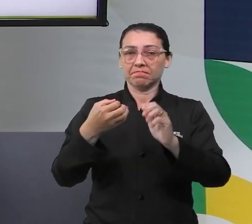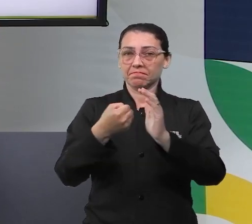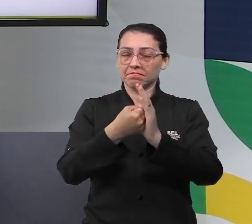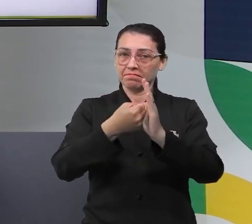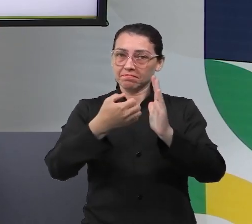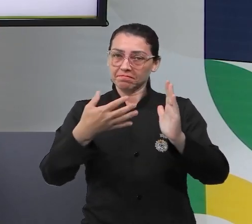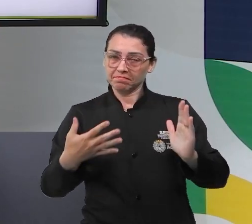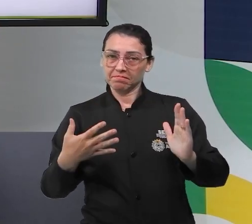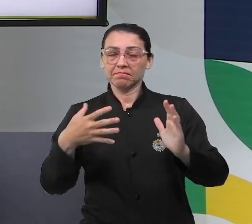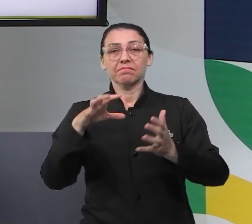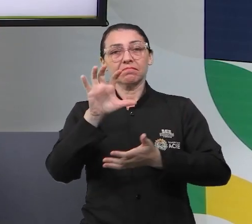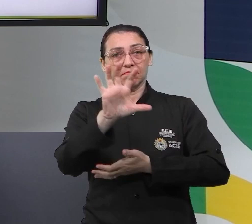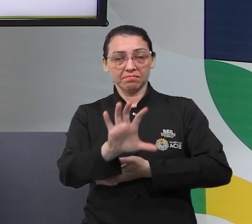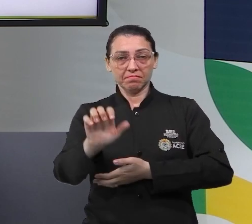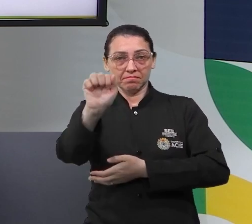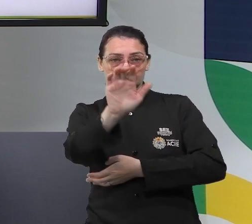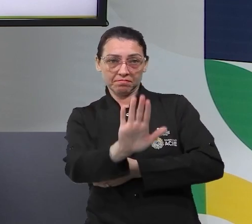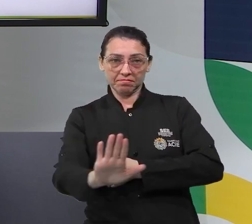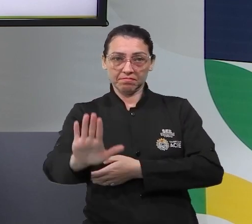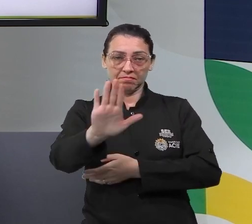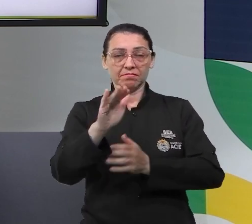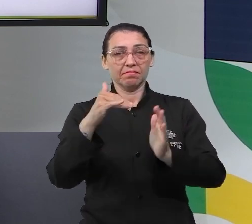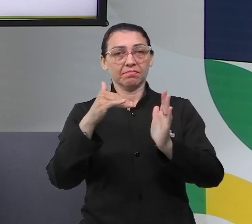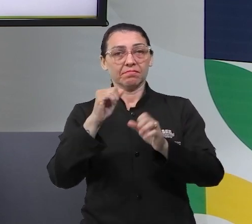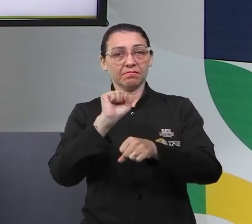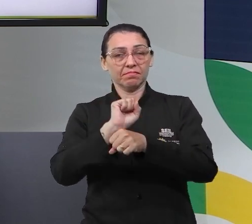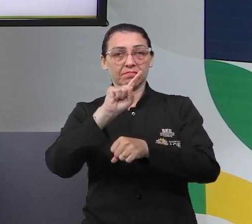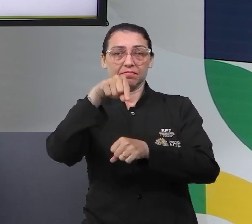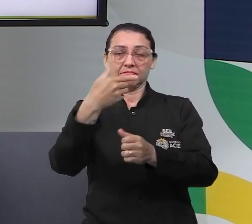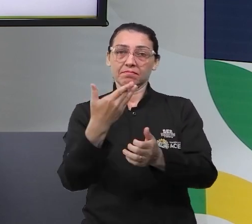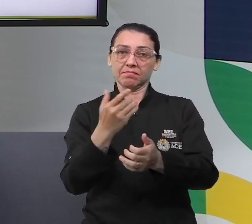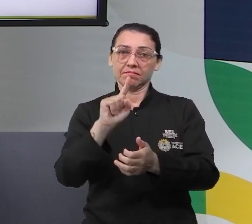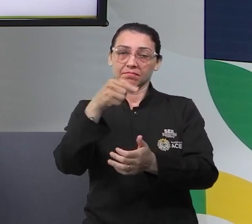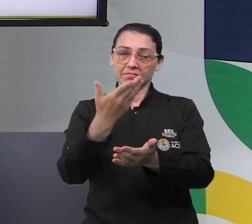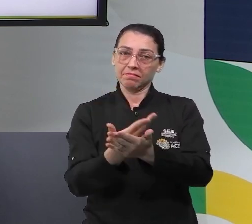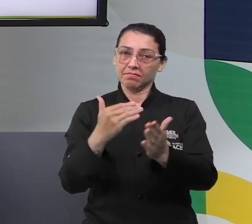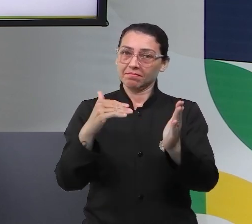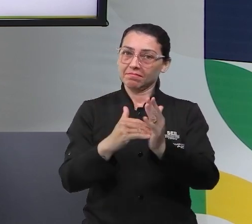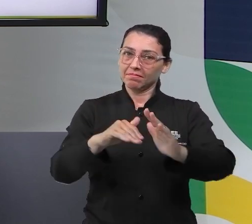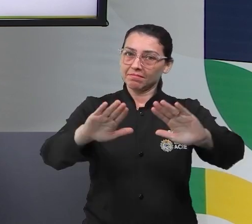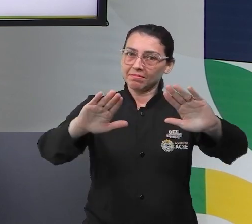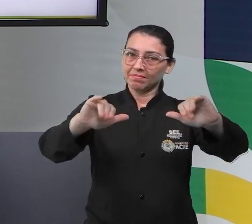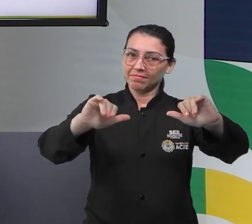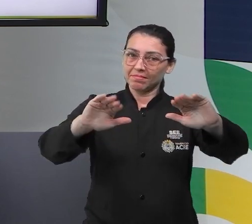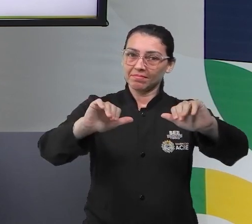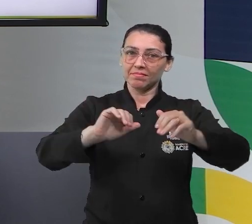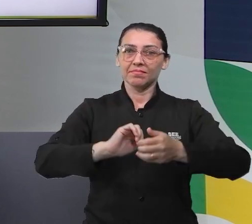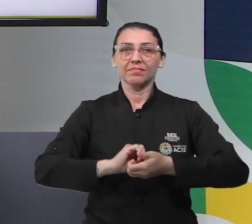características do continente americano e aguardo vocês na próxima aula. Até mais!